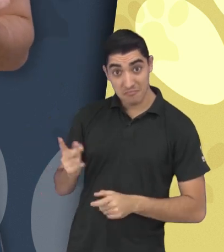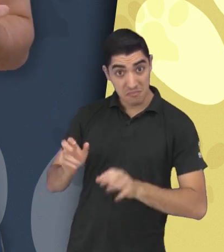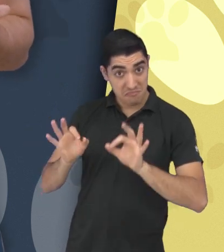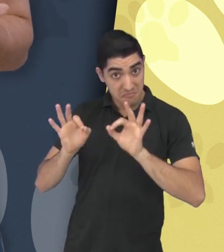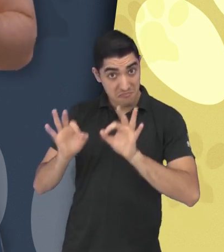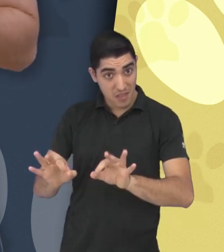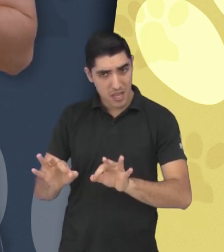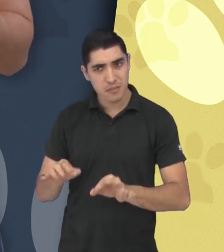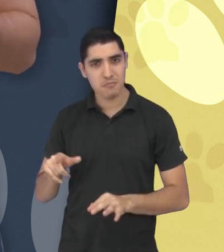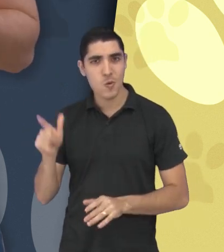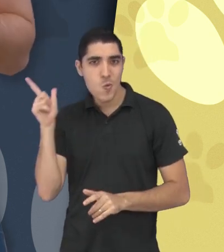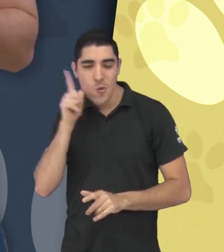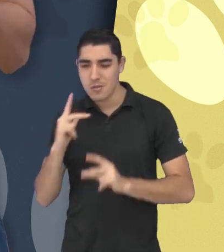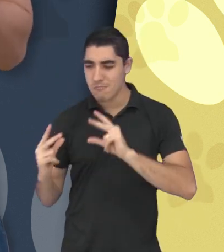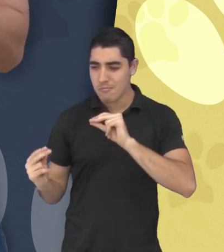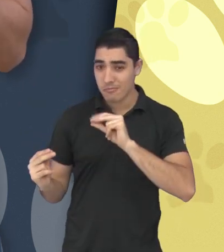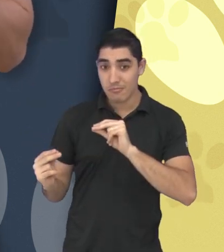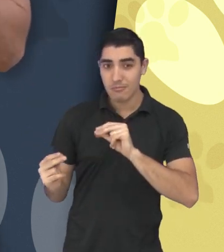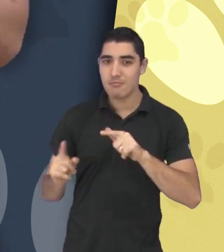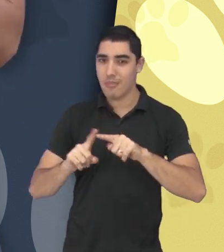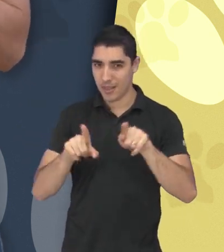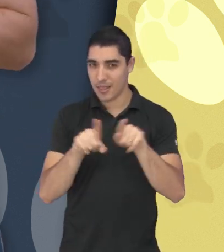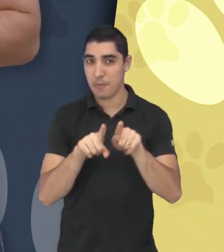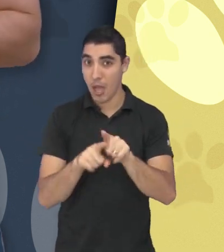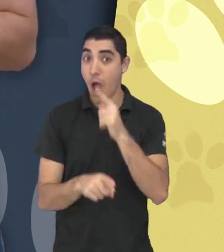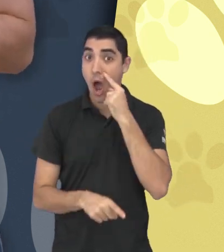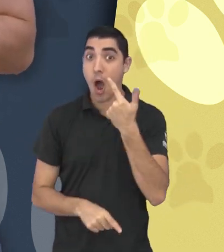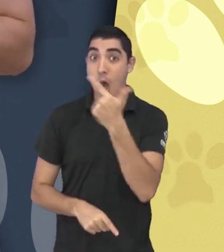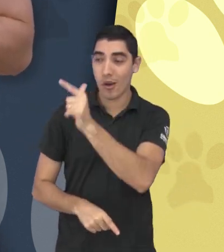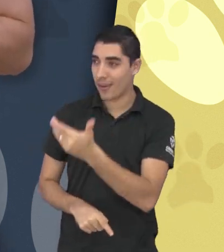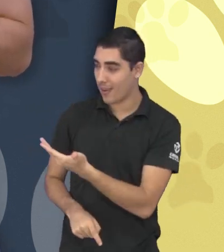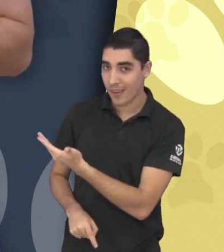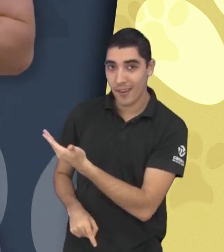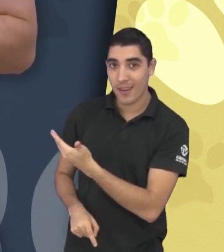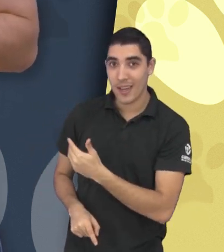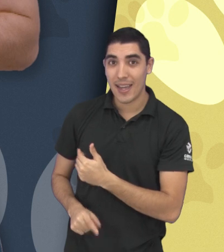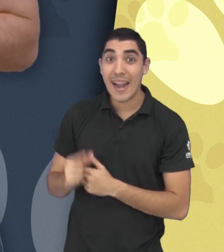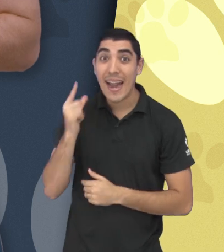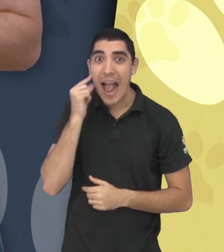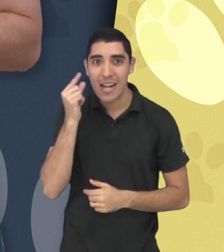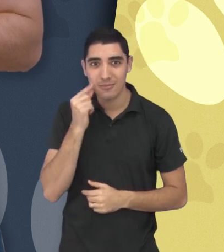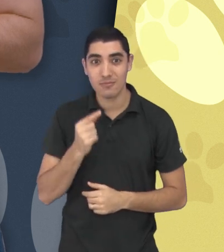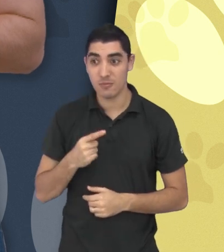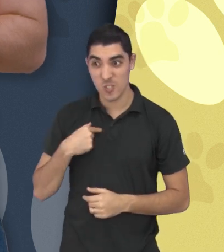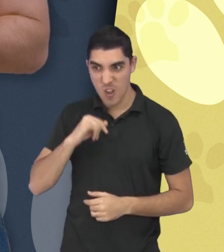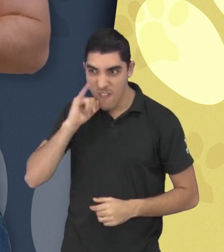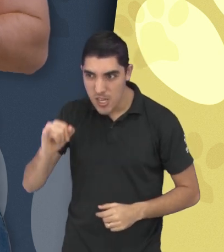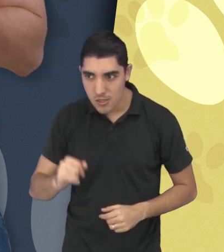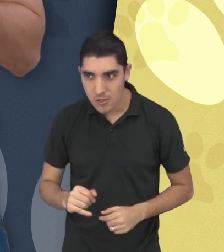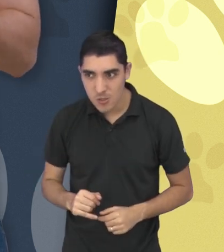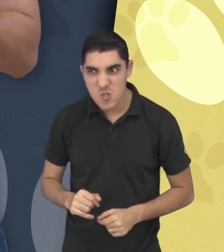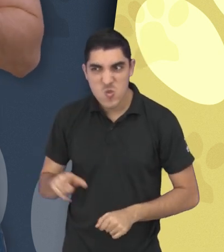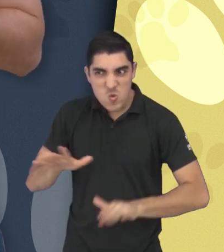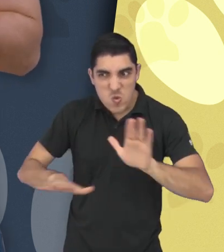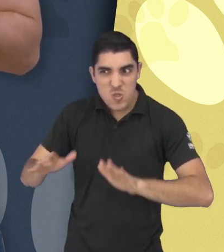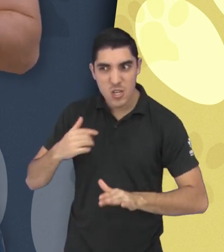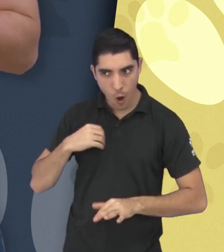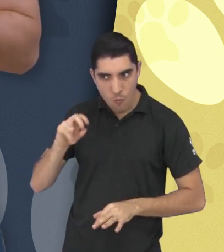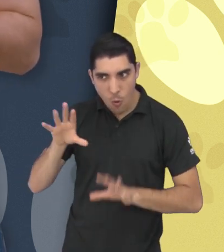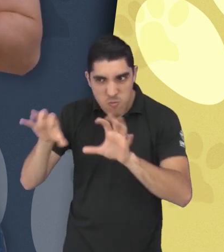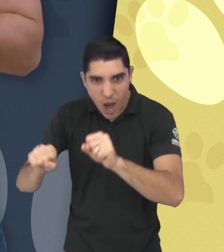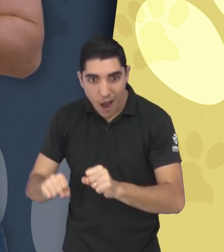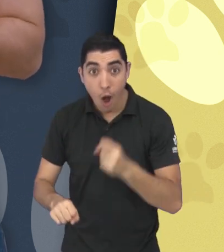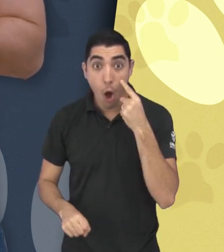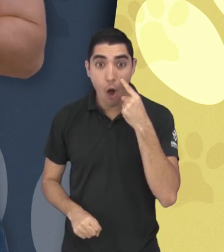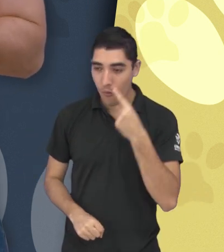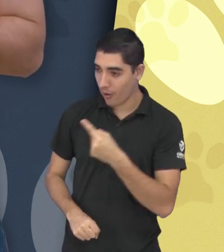mesmo capazes de trocar uma ideia, certamente este gatinho aqui estava passando um aviso. Cuidado